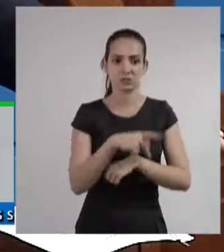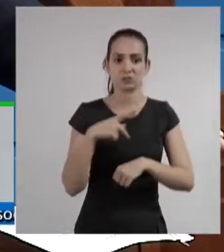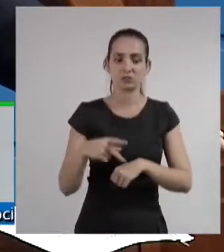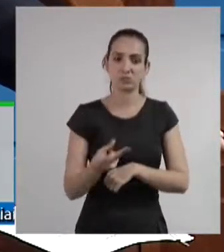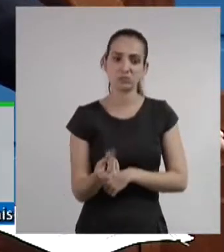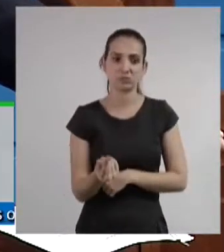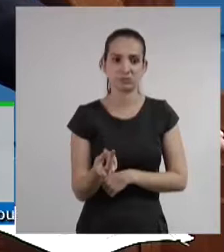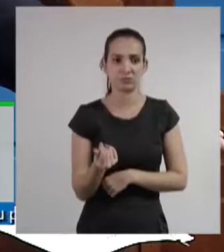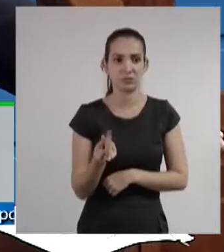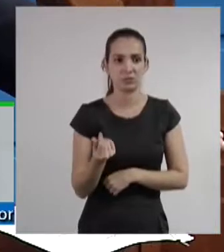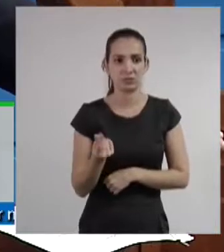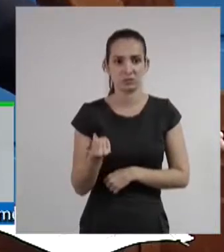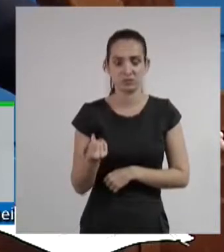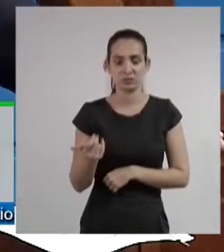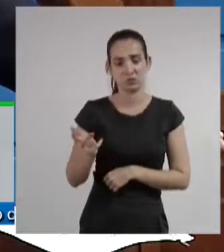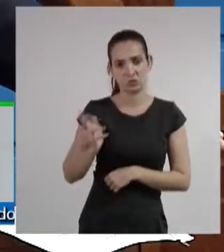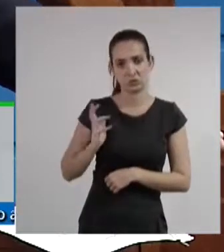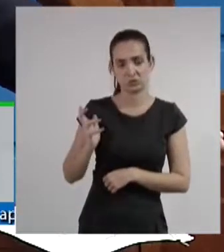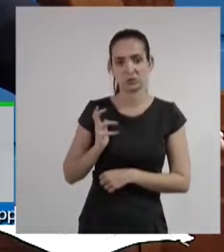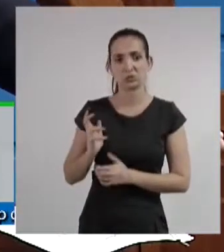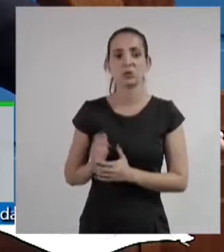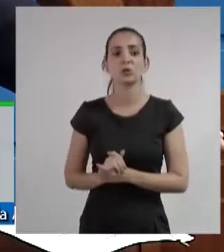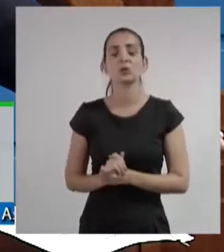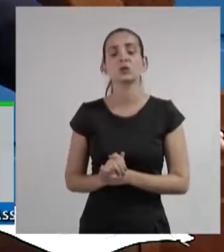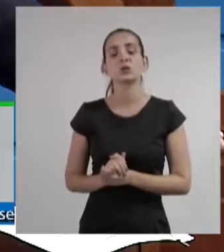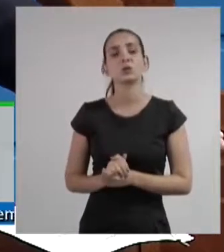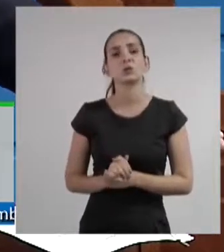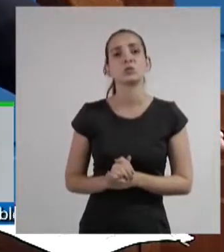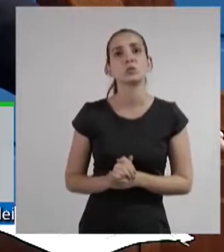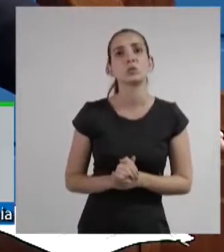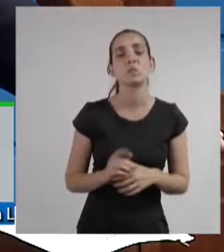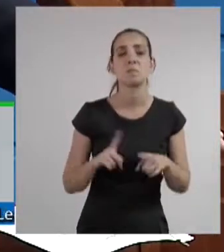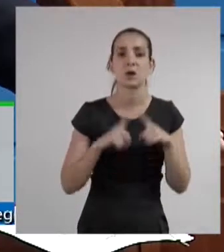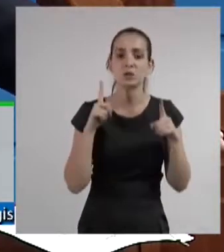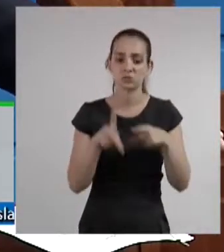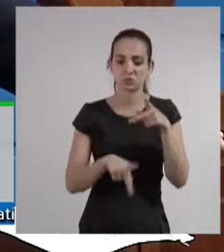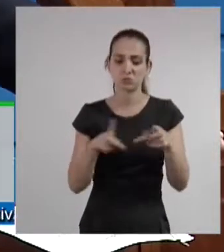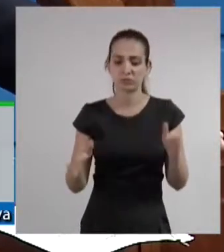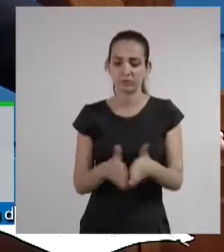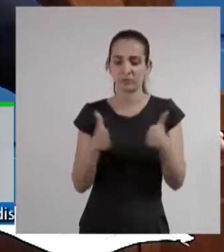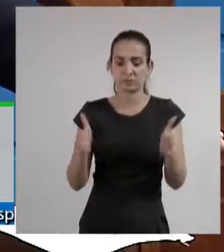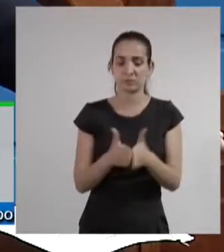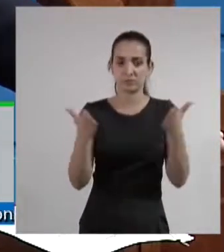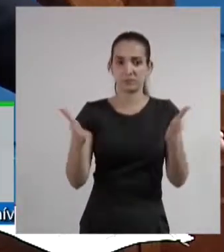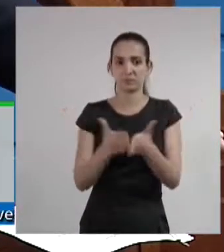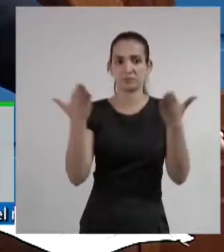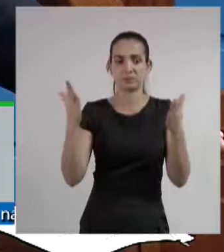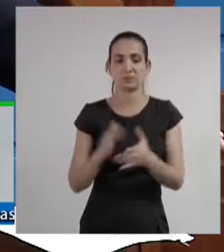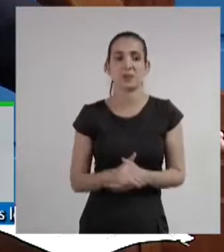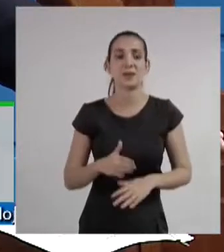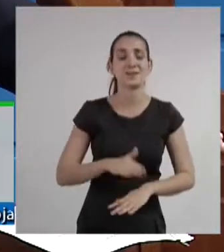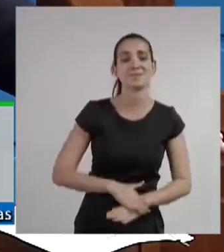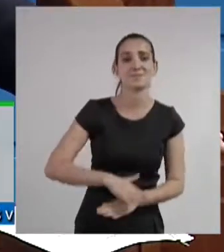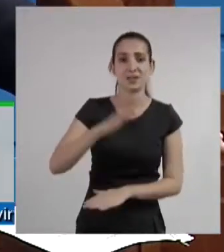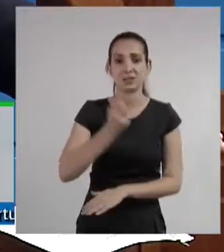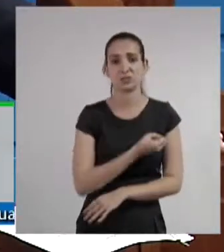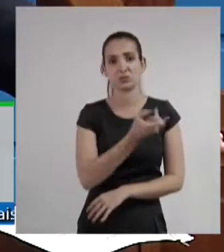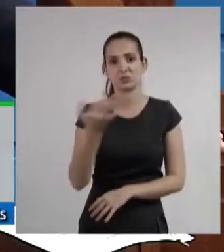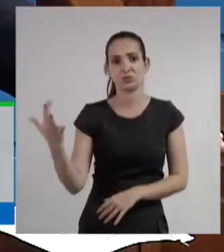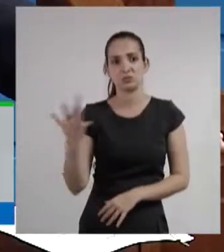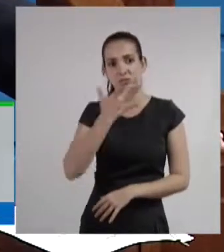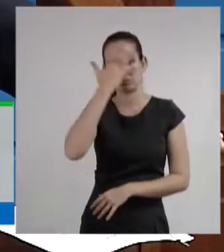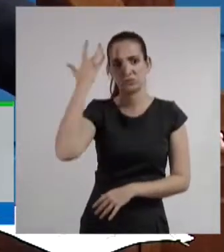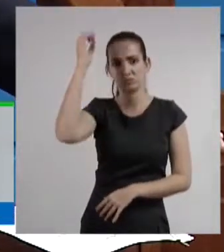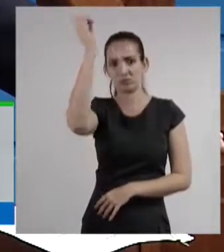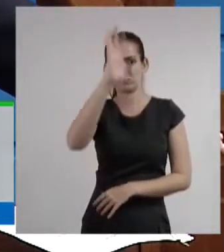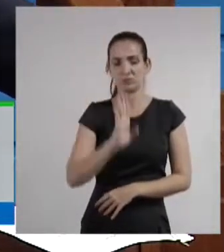rico e uma população pobre. A maioria esmagadora dos brasileiros vivendo